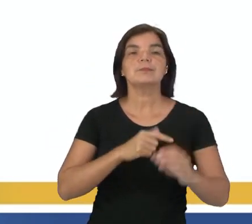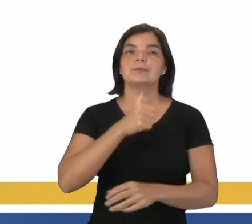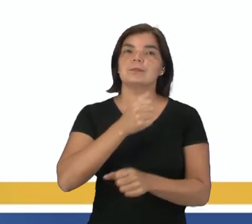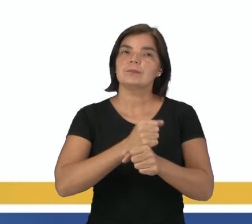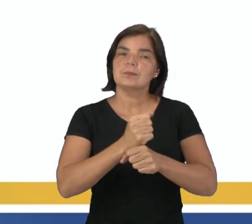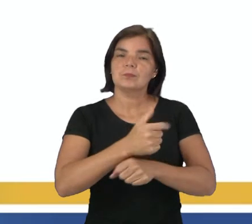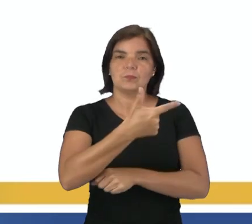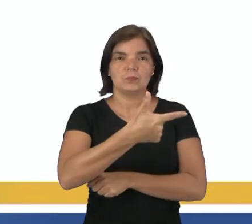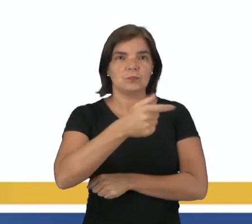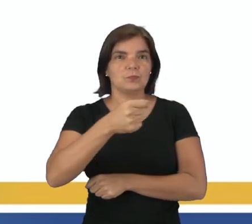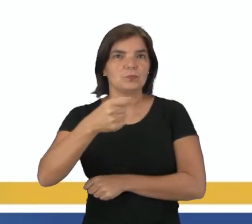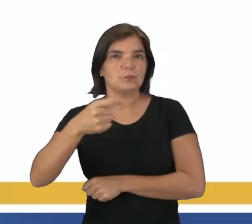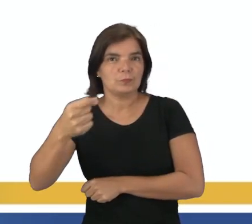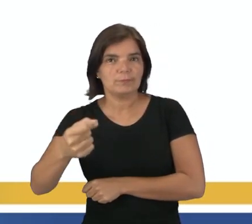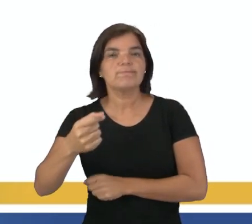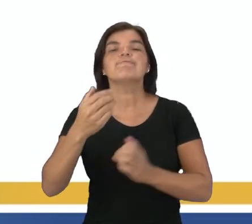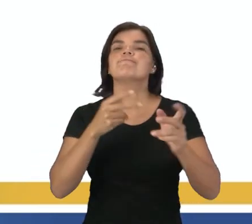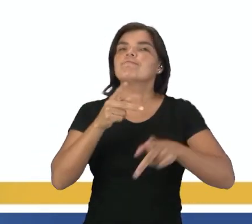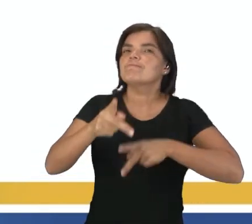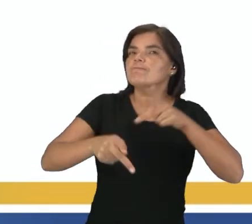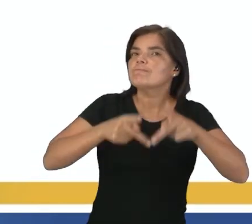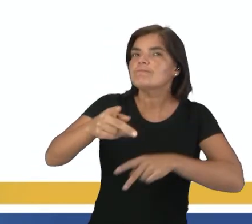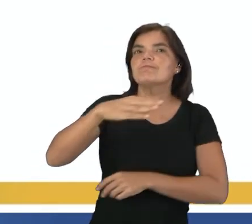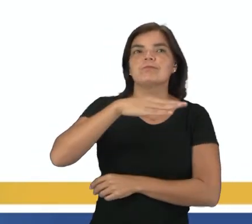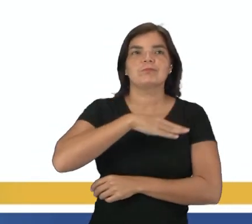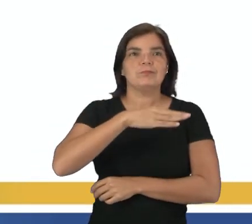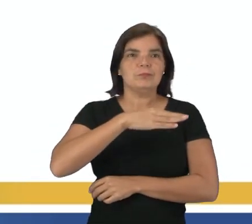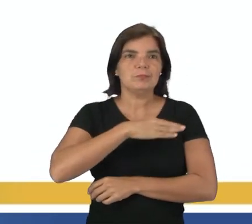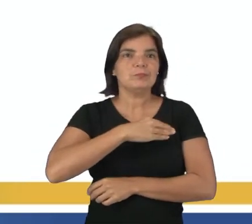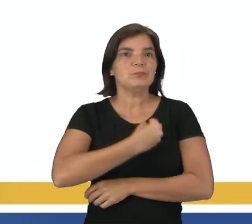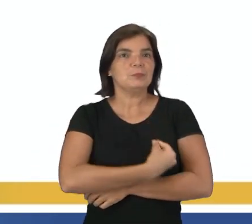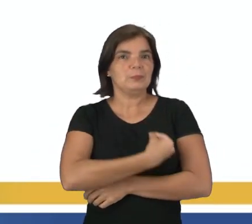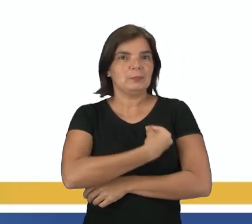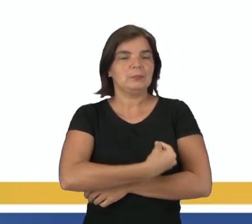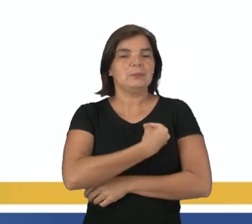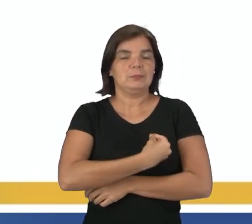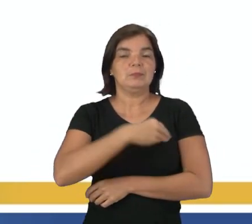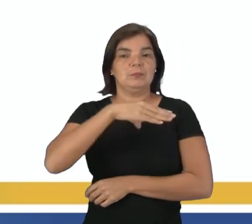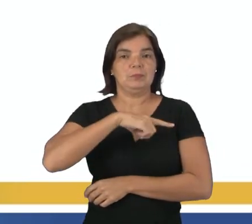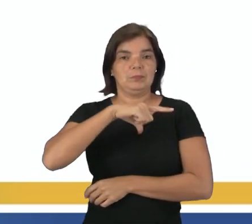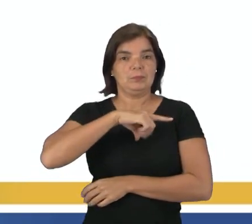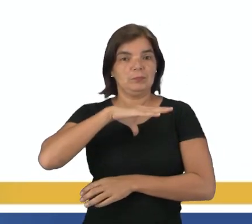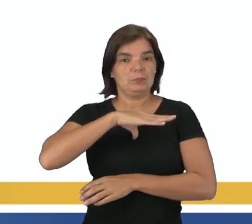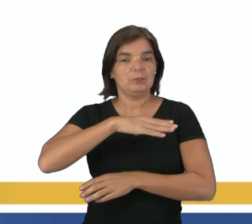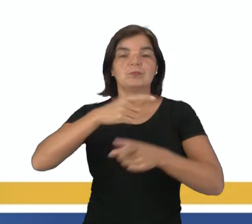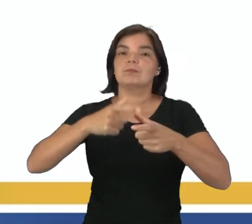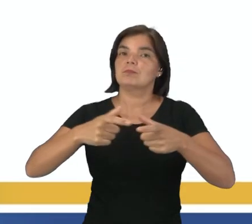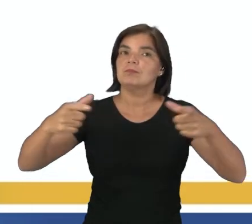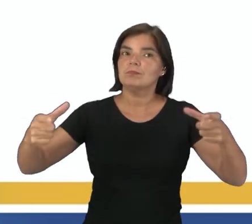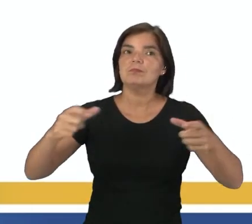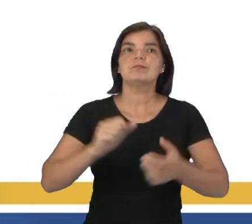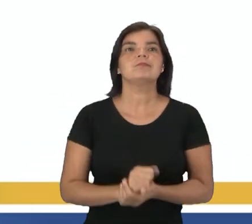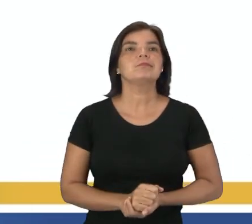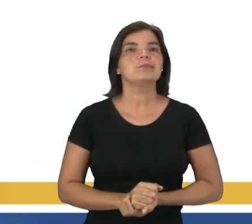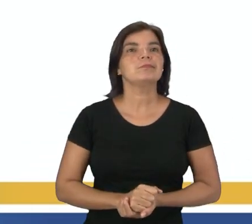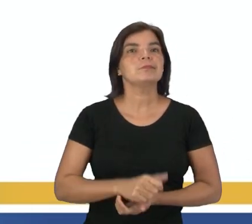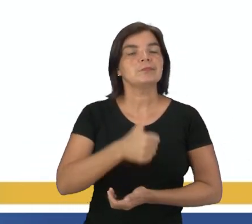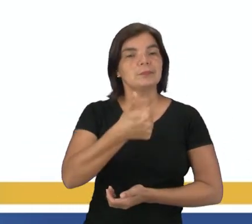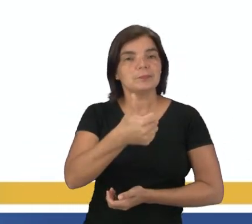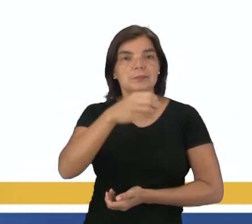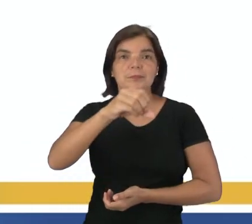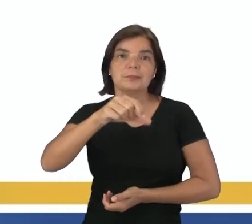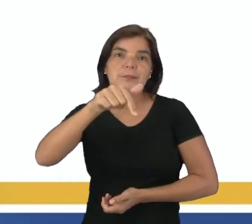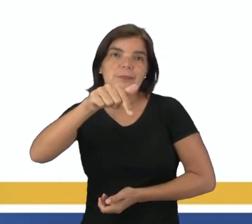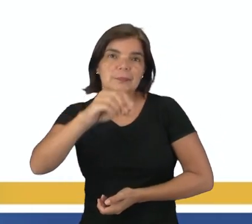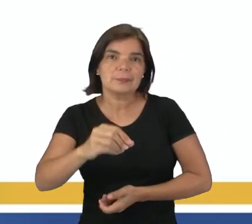A partir da década de 2000, a maior parte da população urbana passou a viver em áreas metropolitanas. Letra D. Desde a